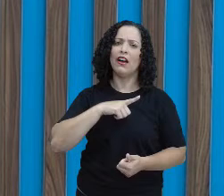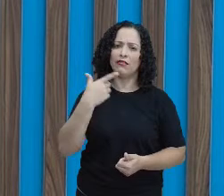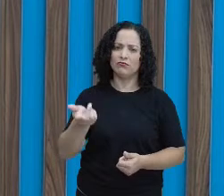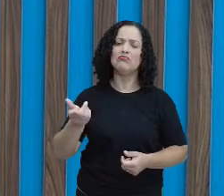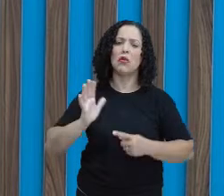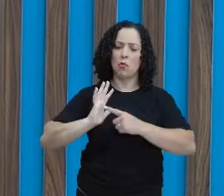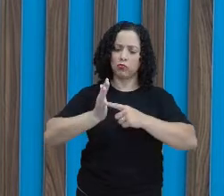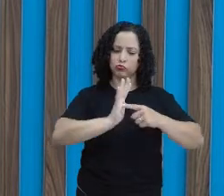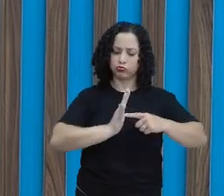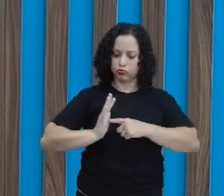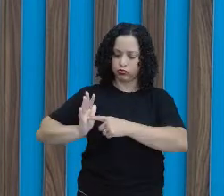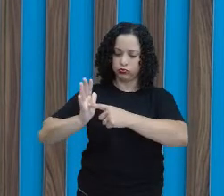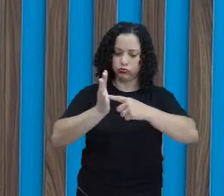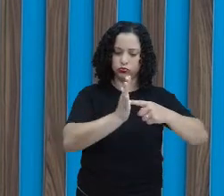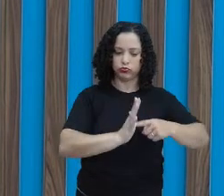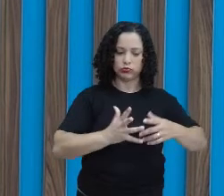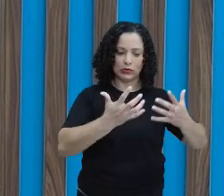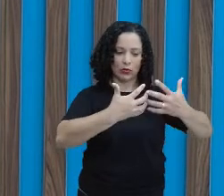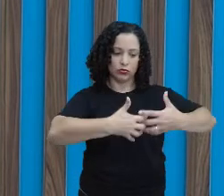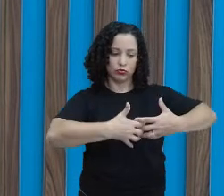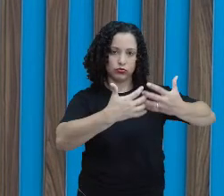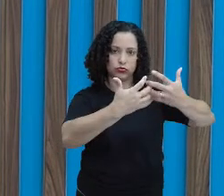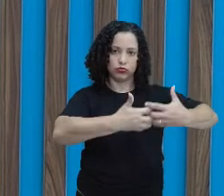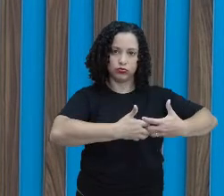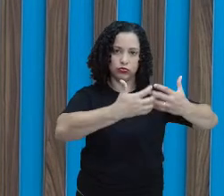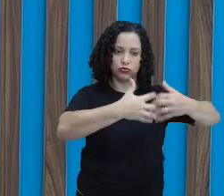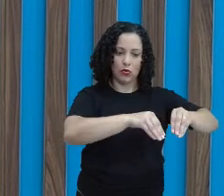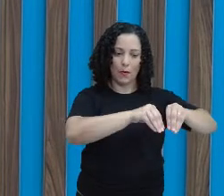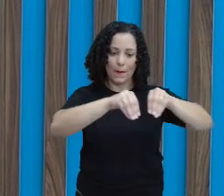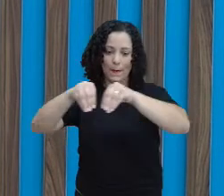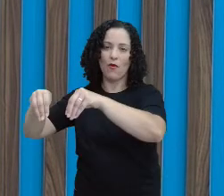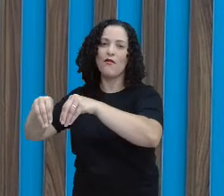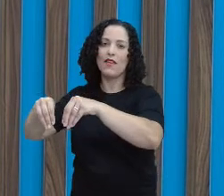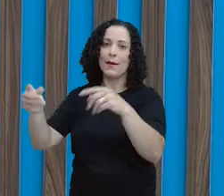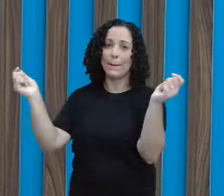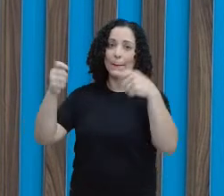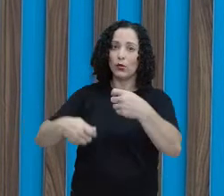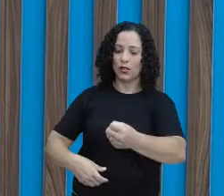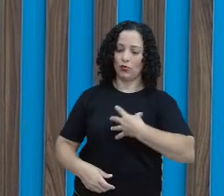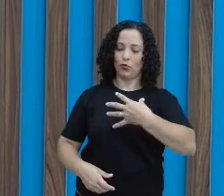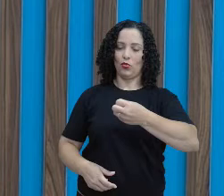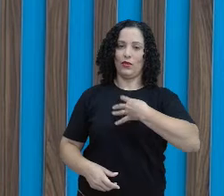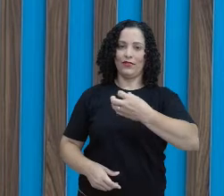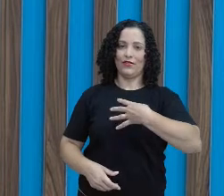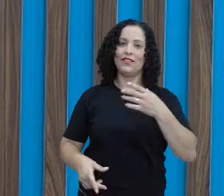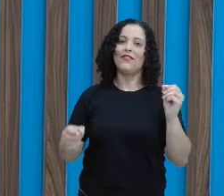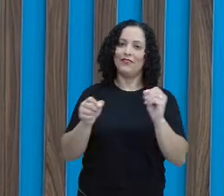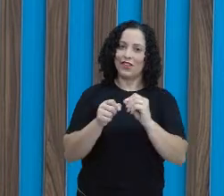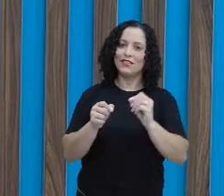né, deslocado para vários lugares, e aí já fazia as primeiras radiografias. Muito interessante,